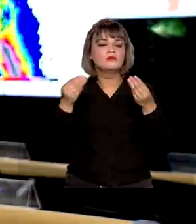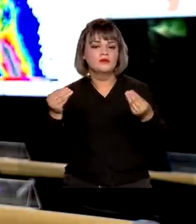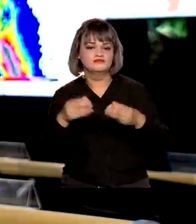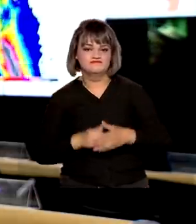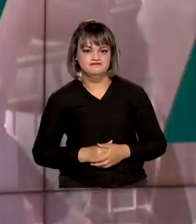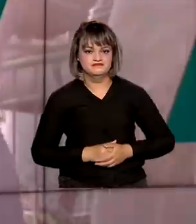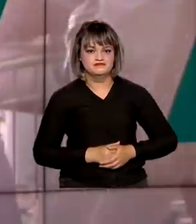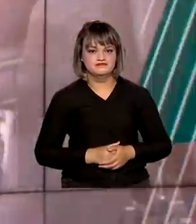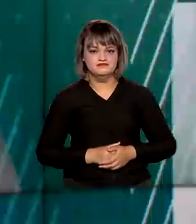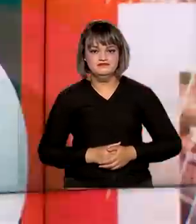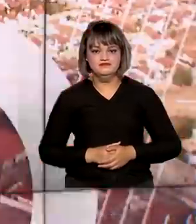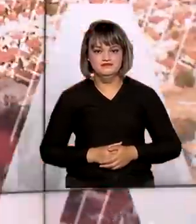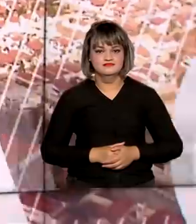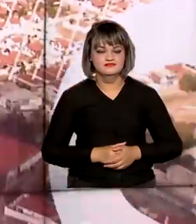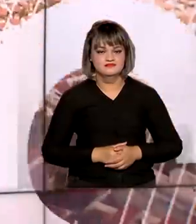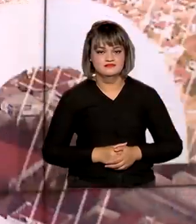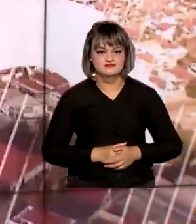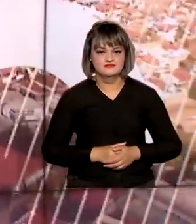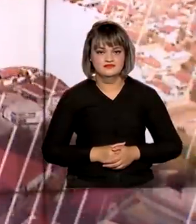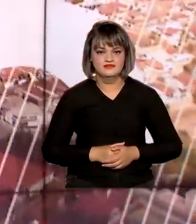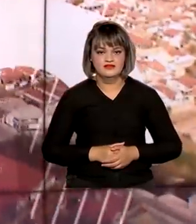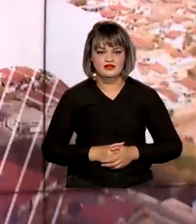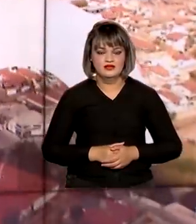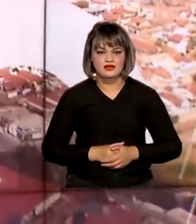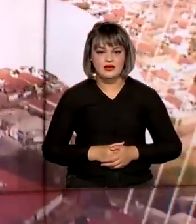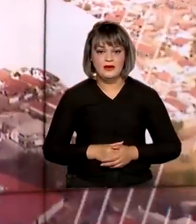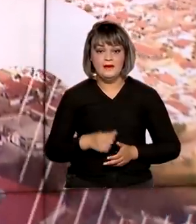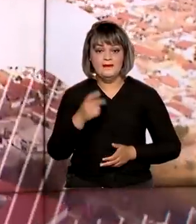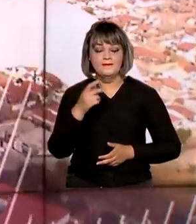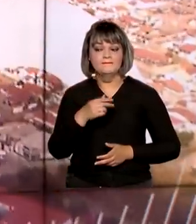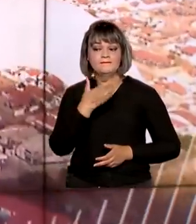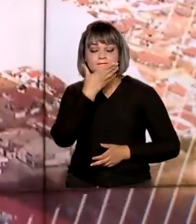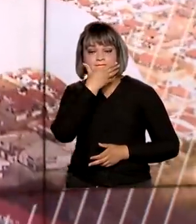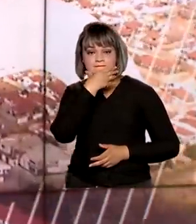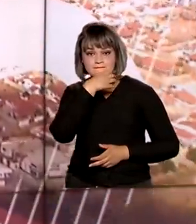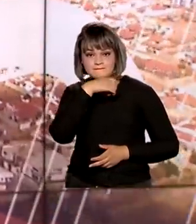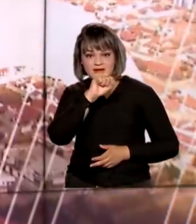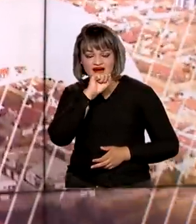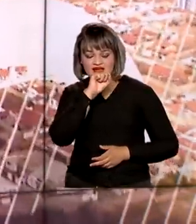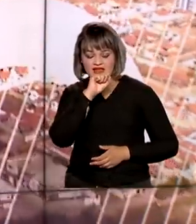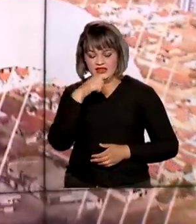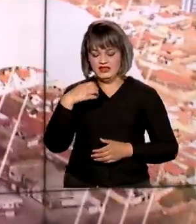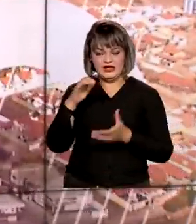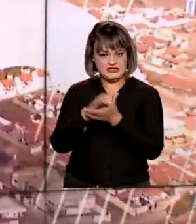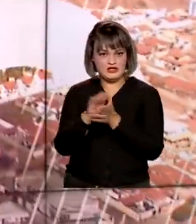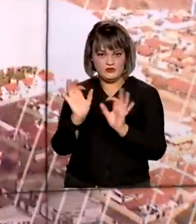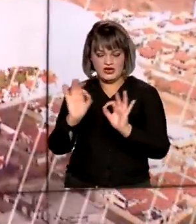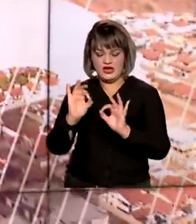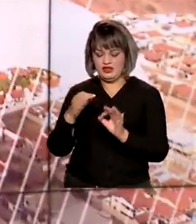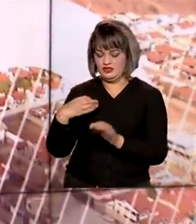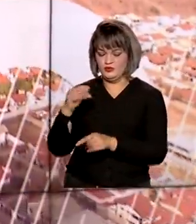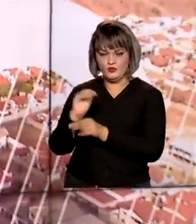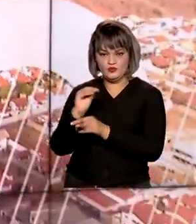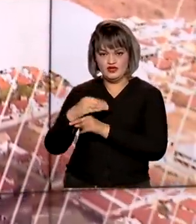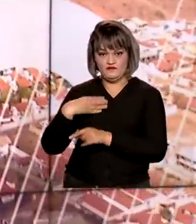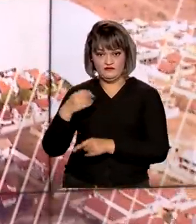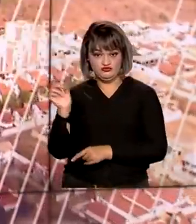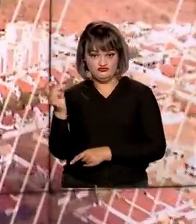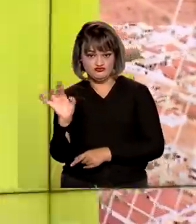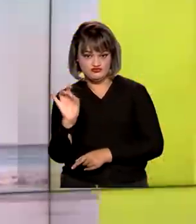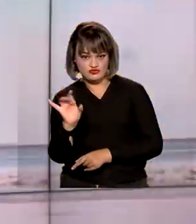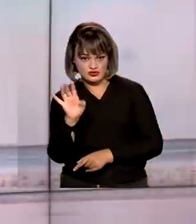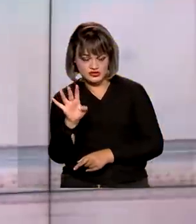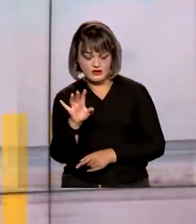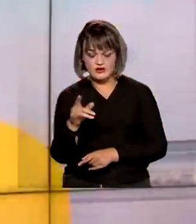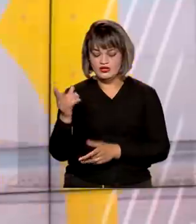sua casa e os pais solteiros chefes de família que receberam As cinco primeiras parcelas o auxílio